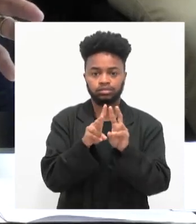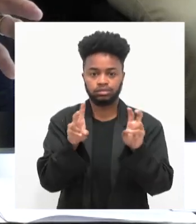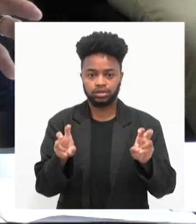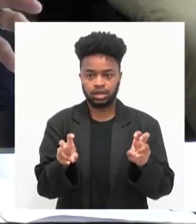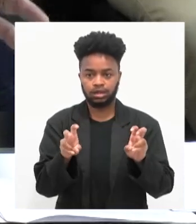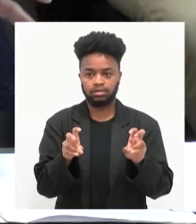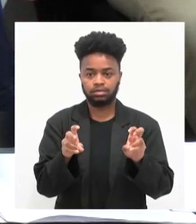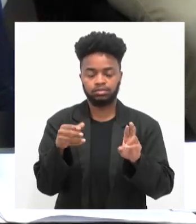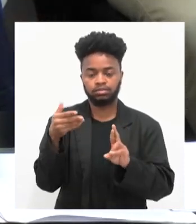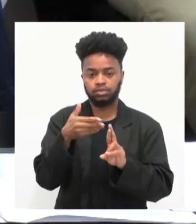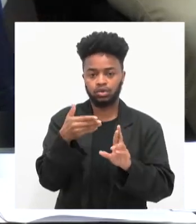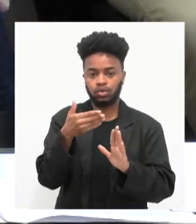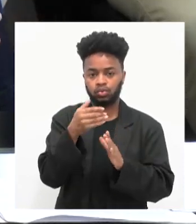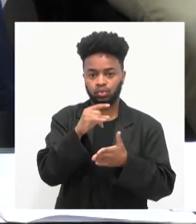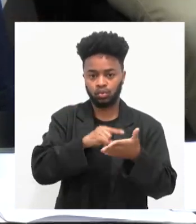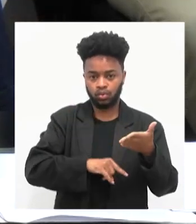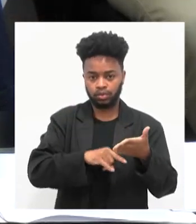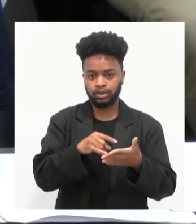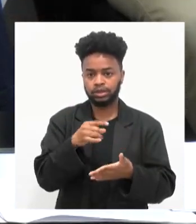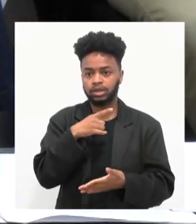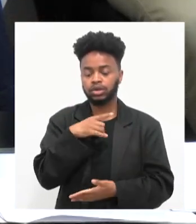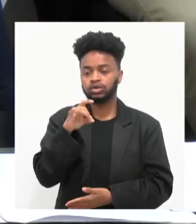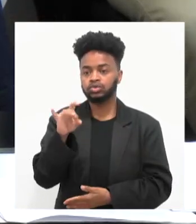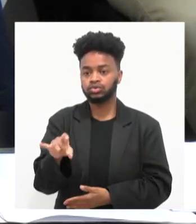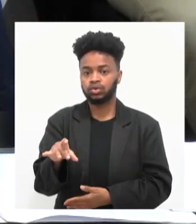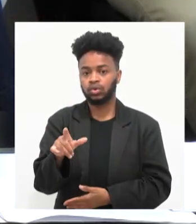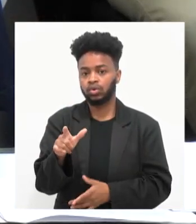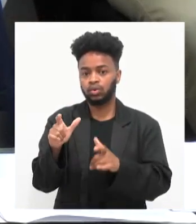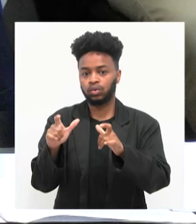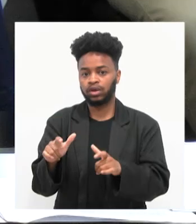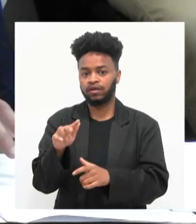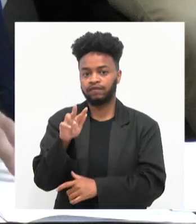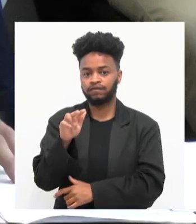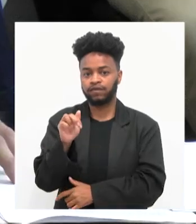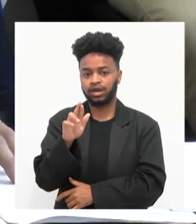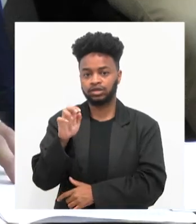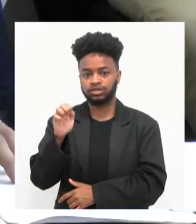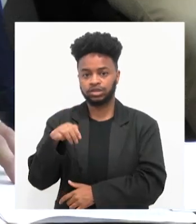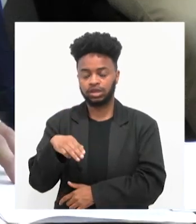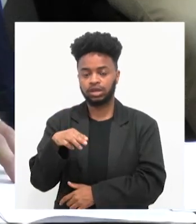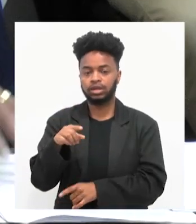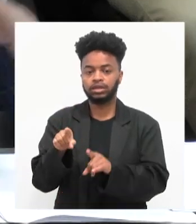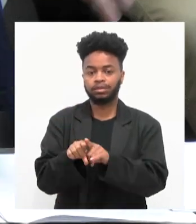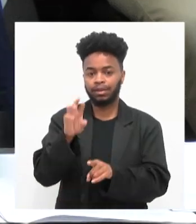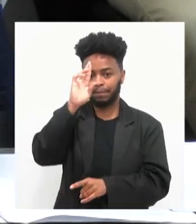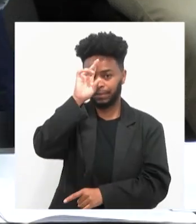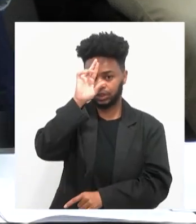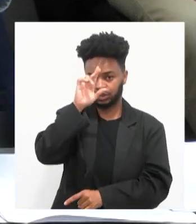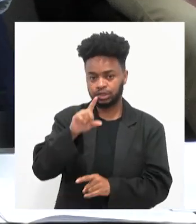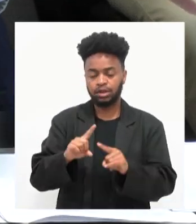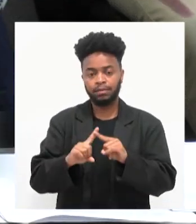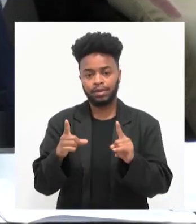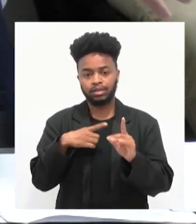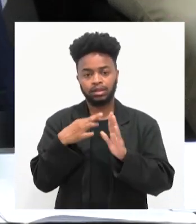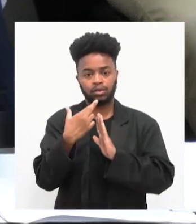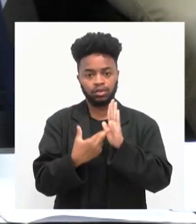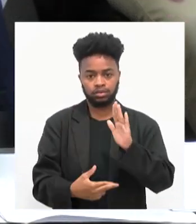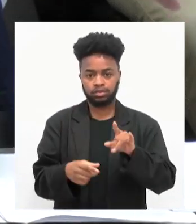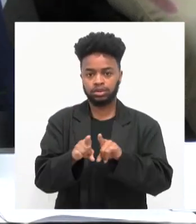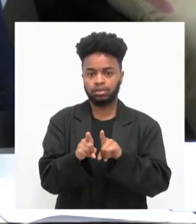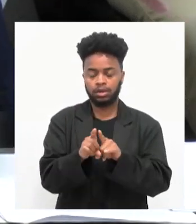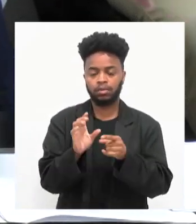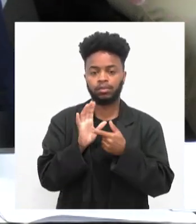de referência. Então, eles só ficaram com o pátio Vargem Grande e o pátio de Mesquita. Mas está no relatório também